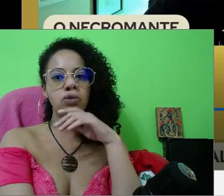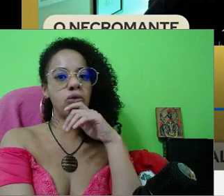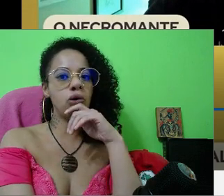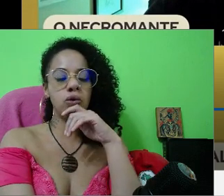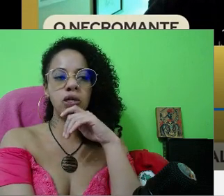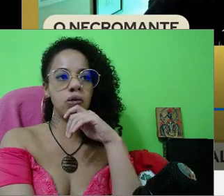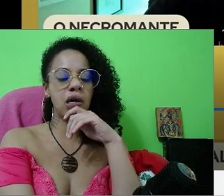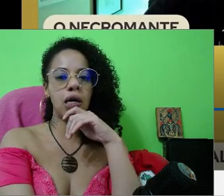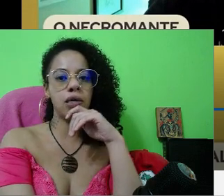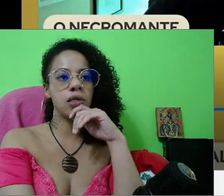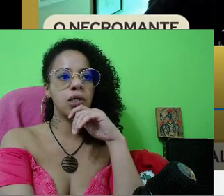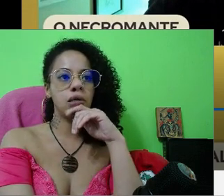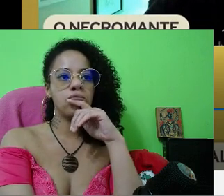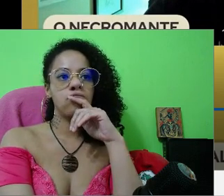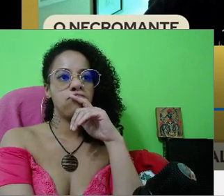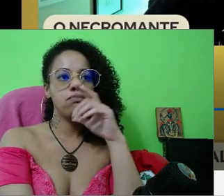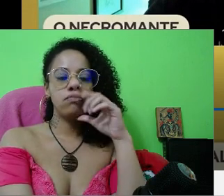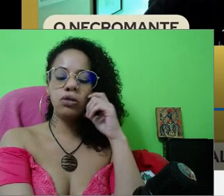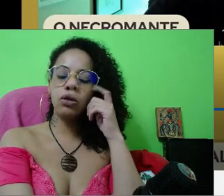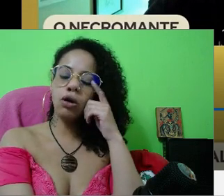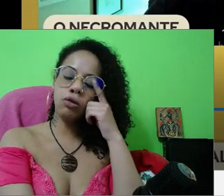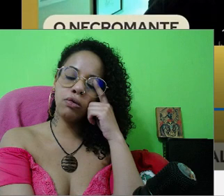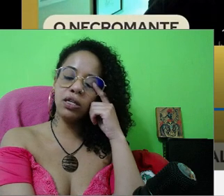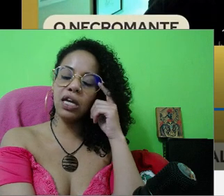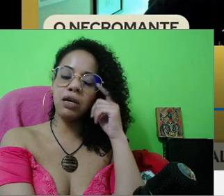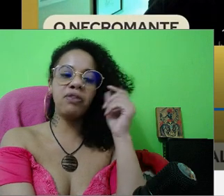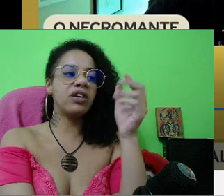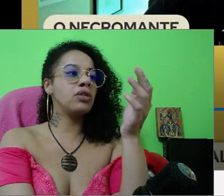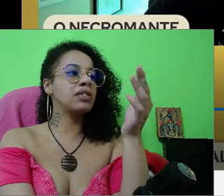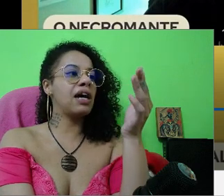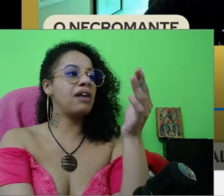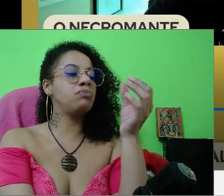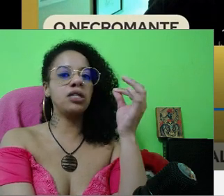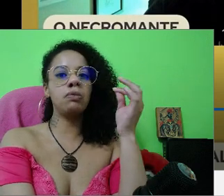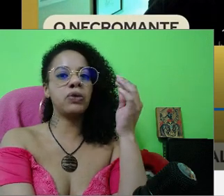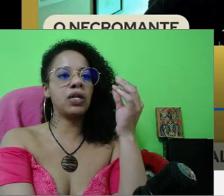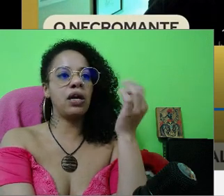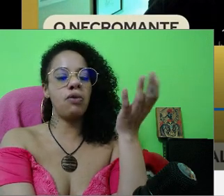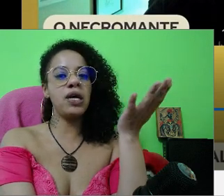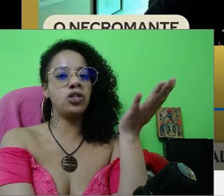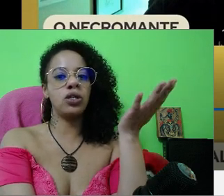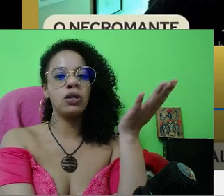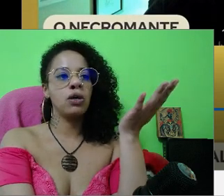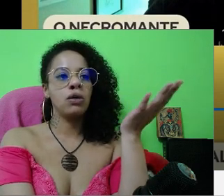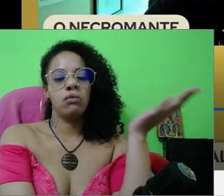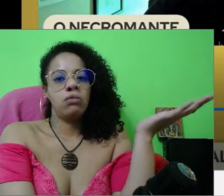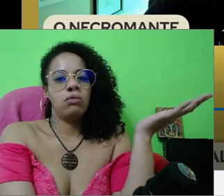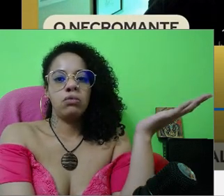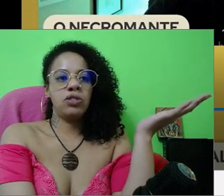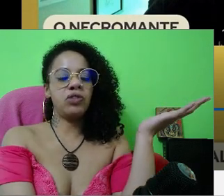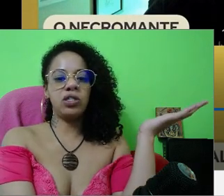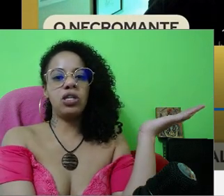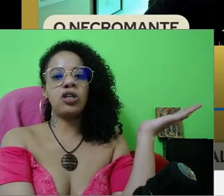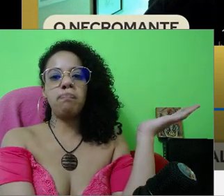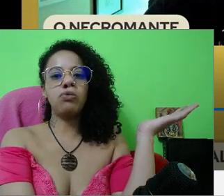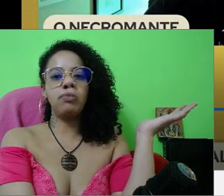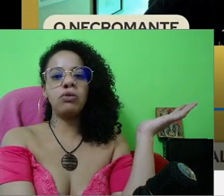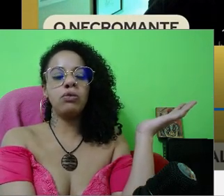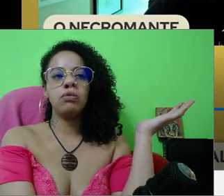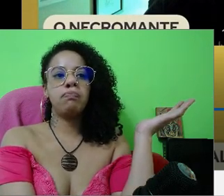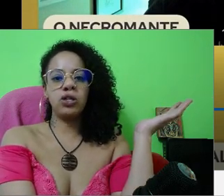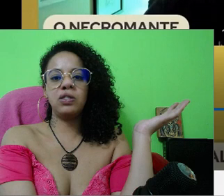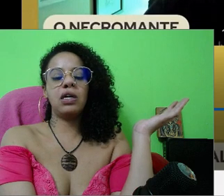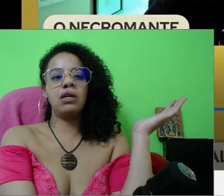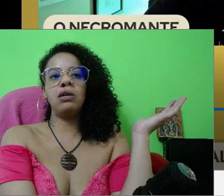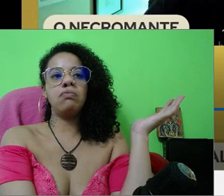é muito louco isso cara muito louco e tem que privar suas lives mesmo porque realmente se você deixar